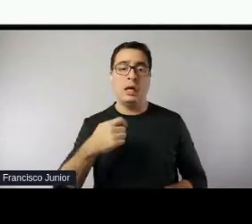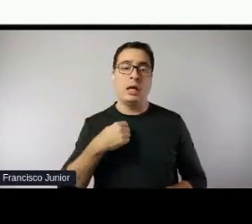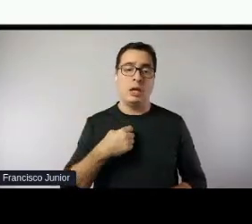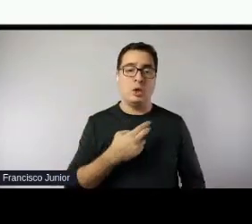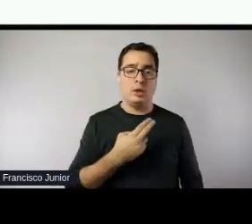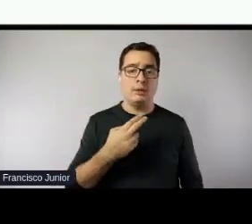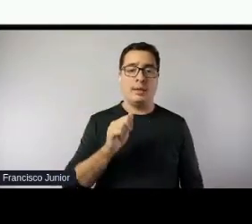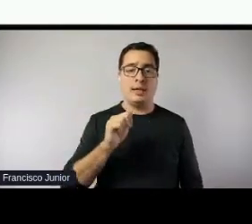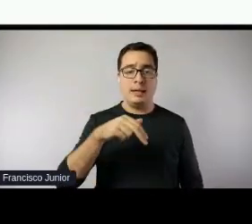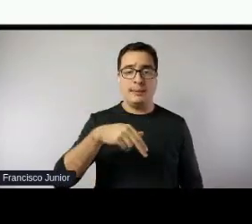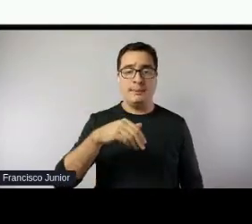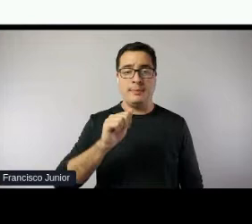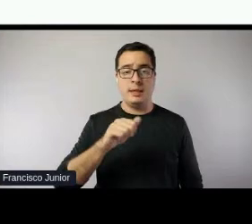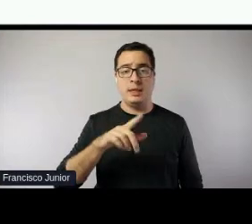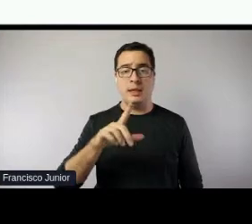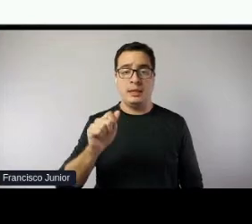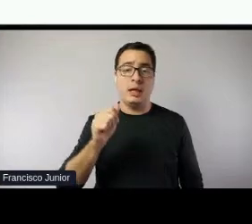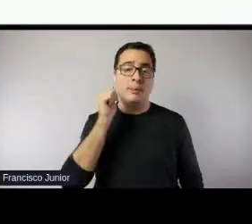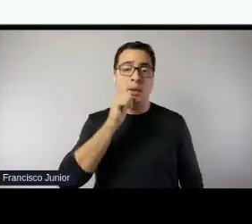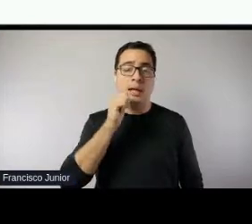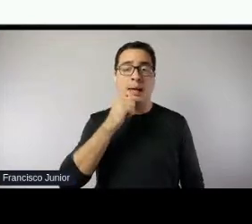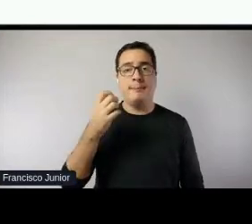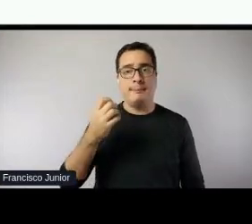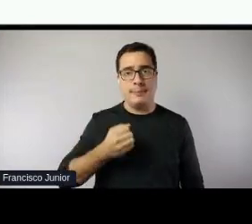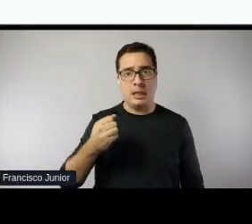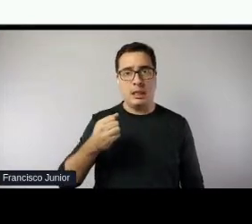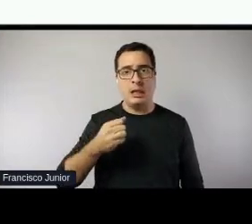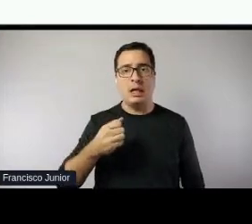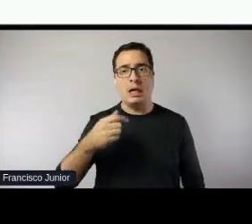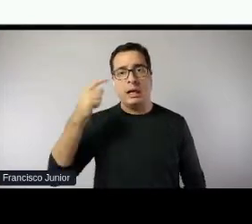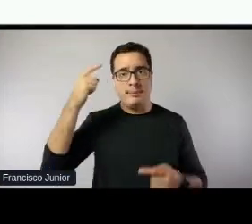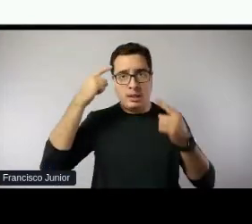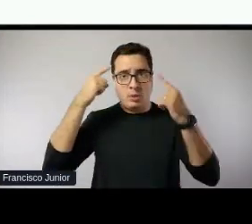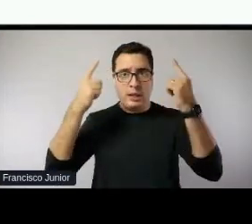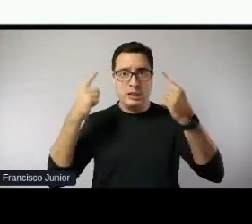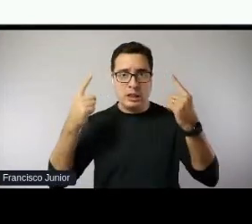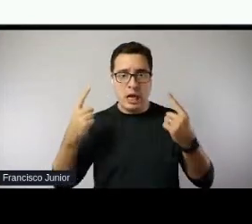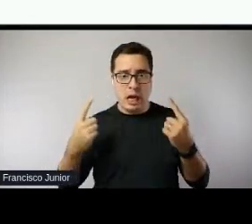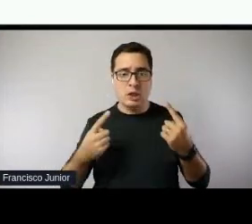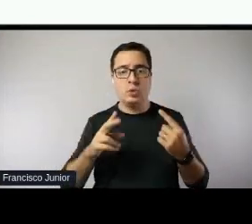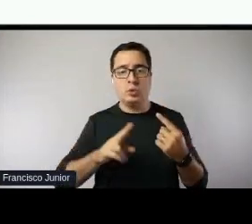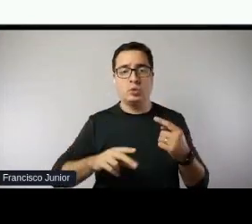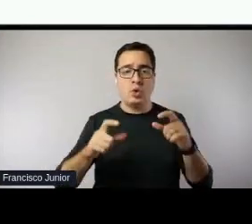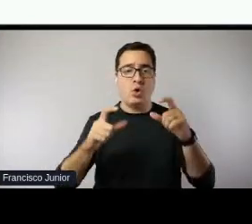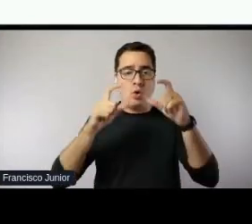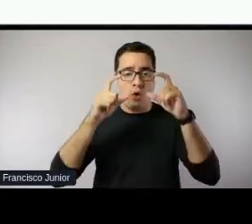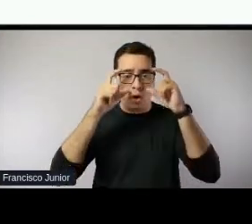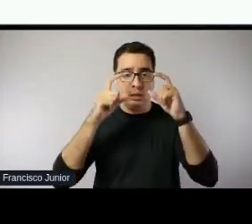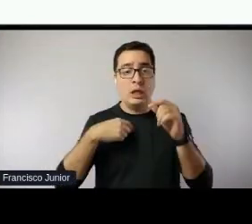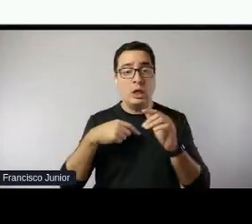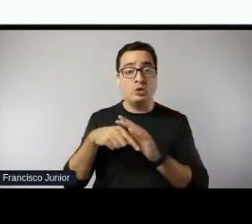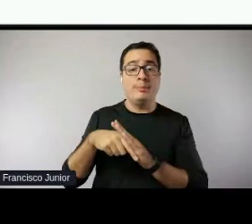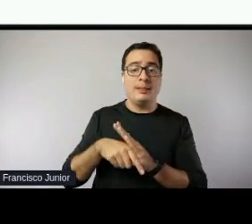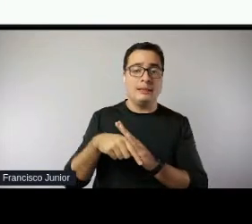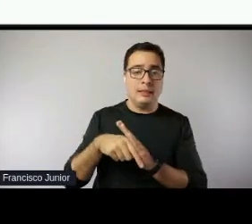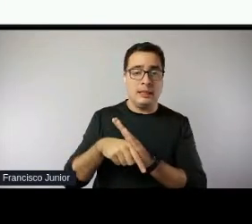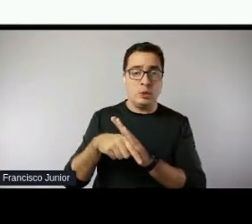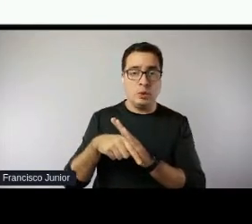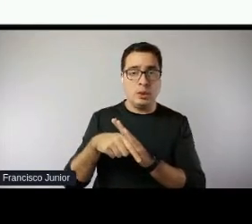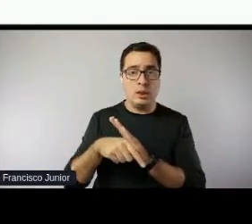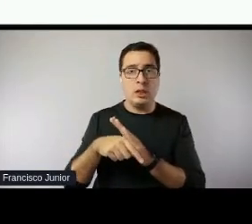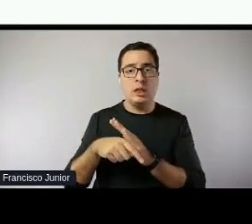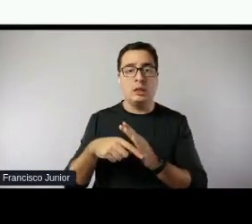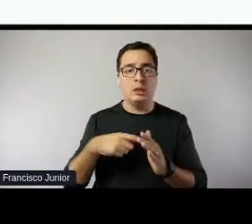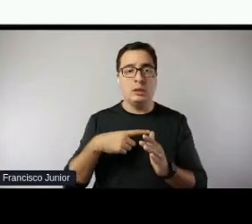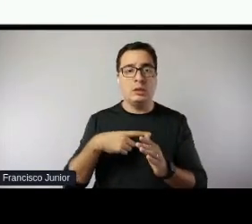Amanda, eu sou uma mulher branca de cabelos cacheados, né? Estou aqui usando óculos também. Eu sou pesquisadora ali dentro no